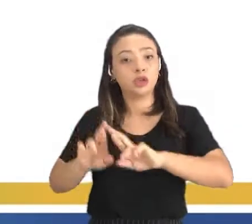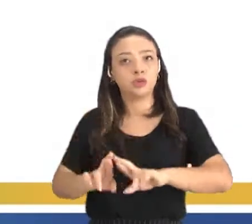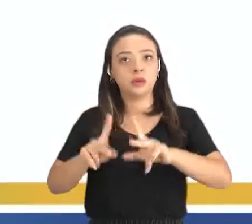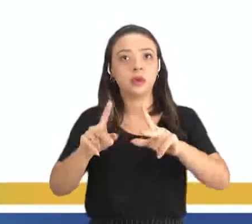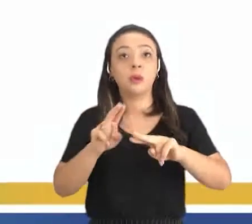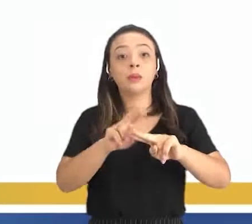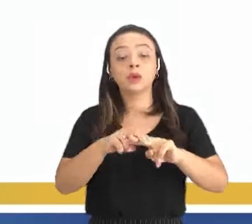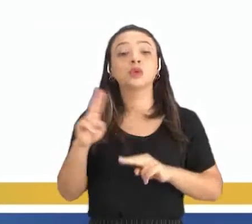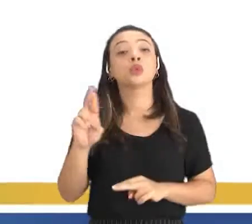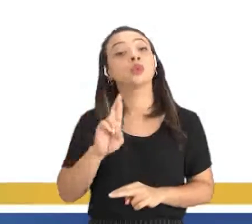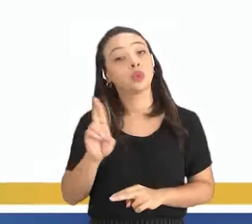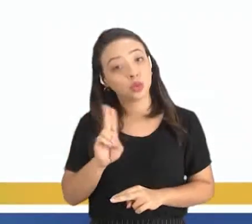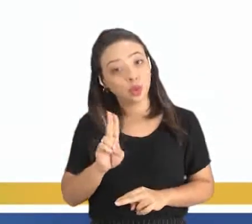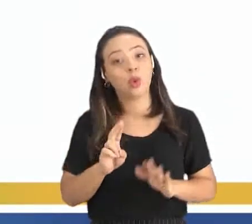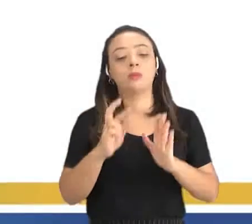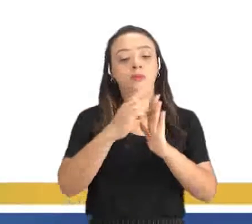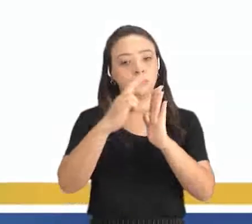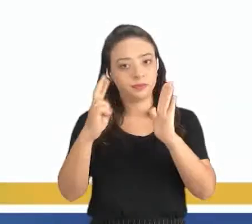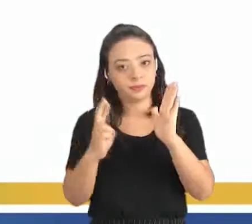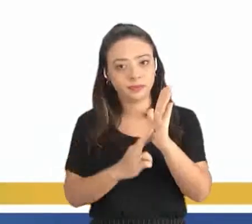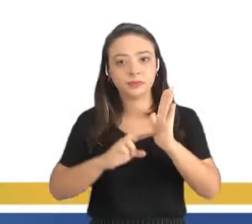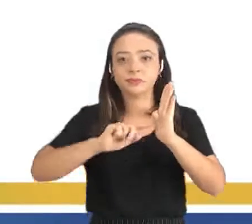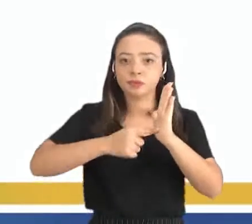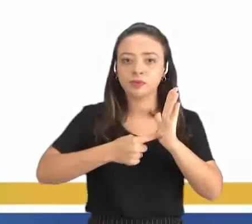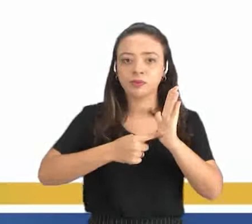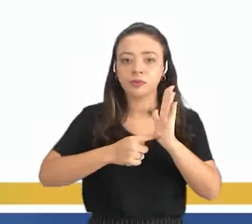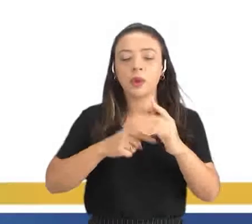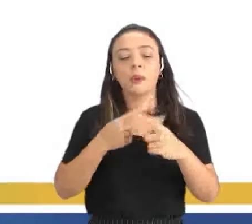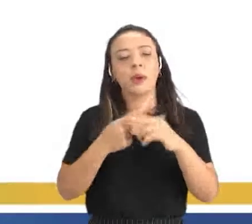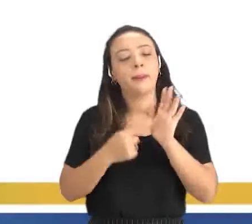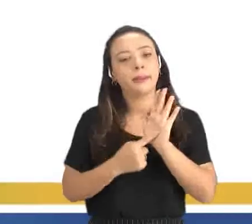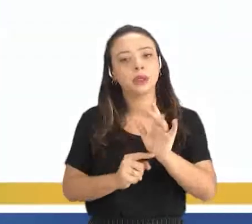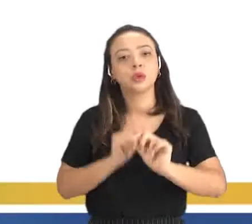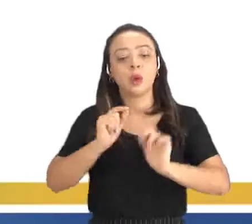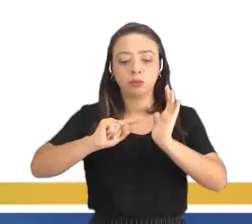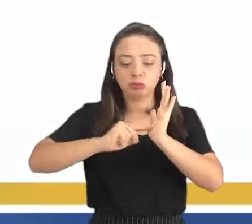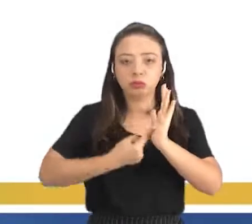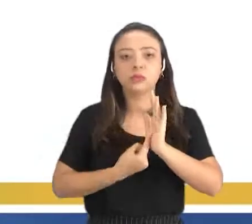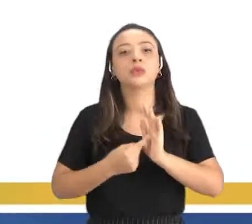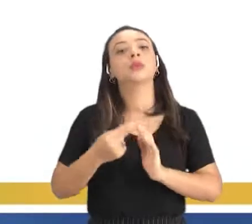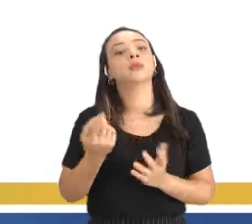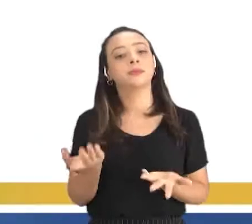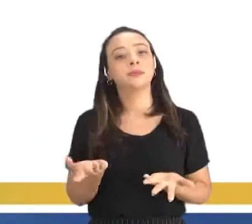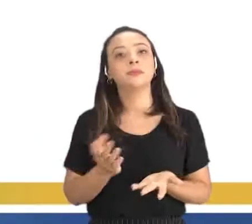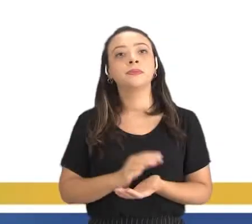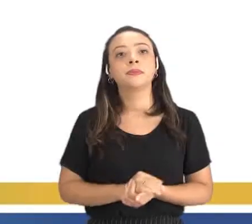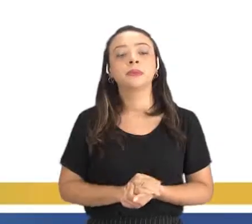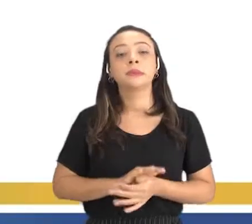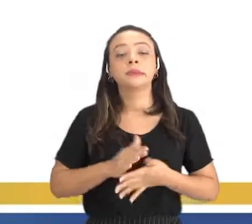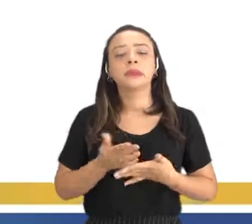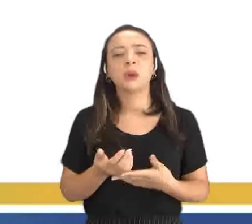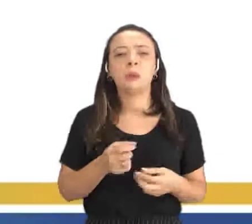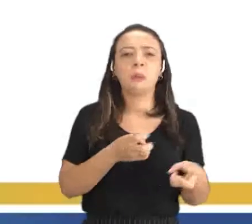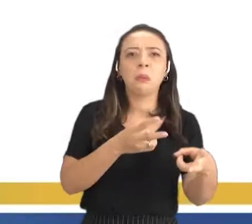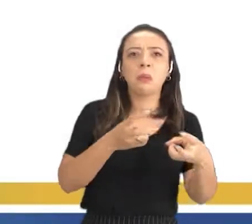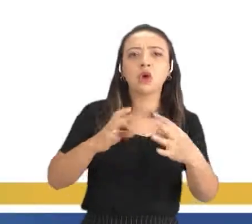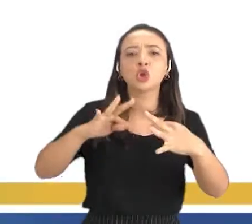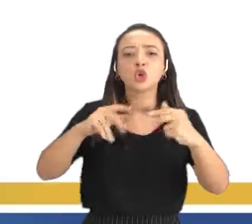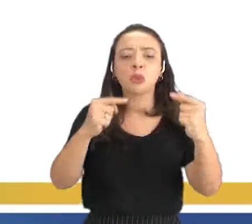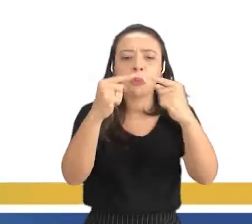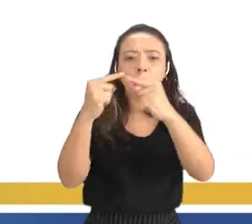princípio multiplicativo, né? Que traz essa ideia de multiplicação de produto aí. Então, analisar todas as